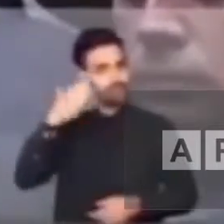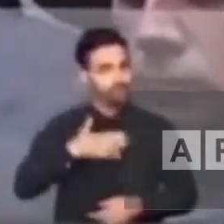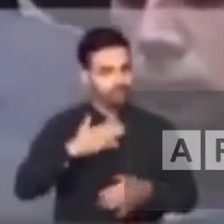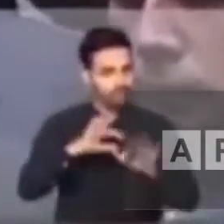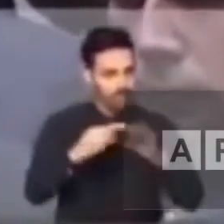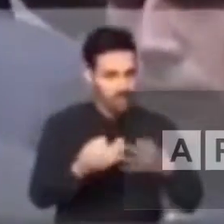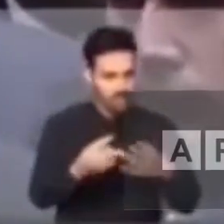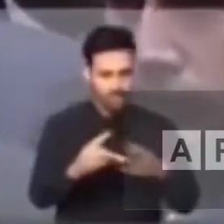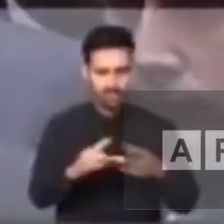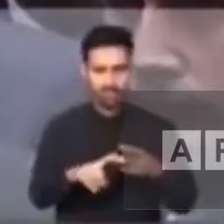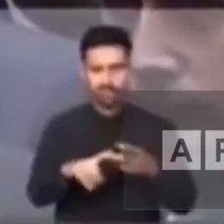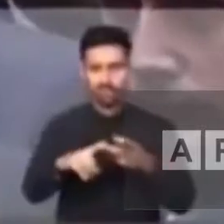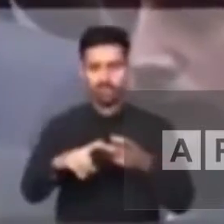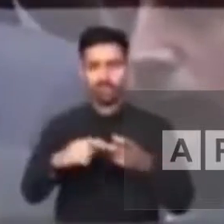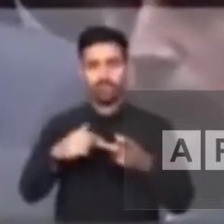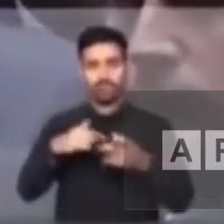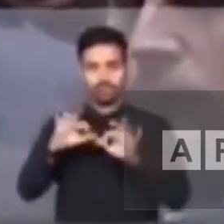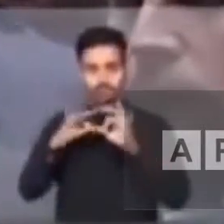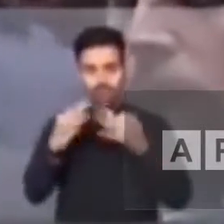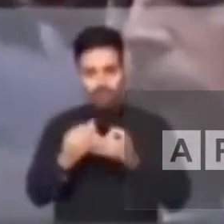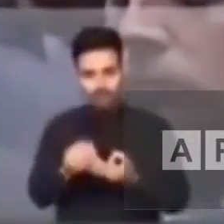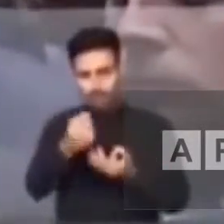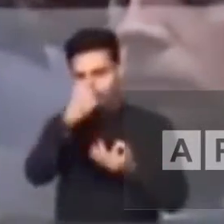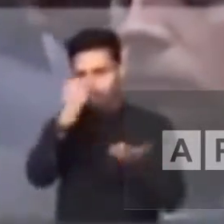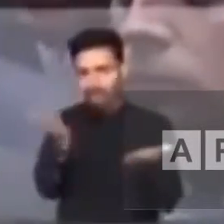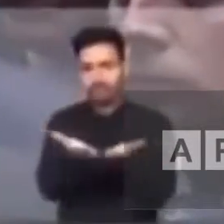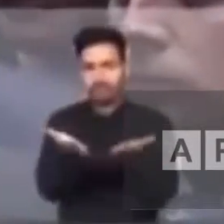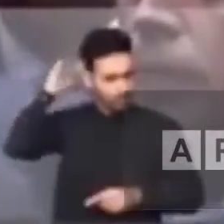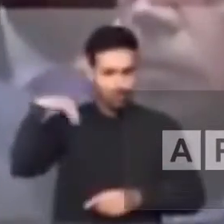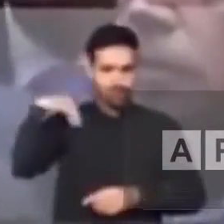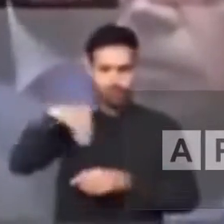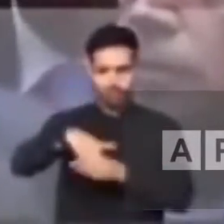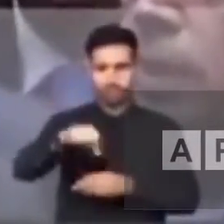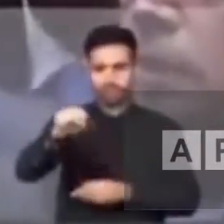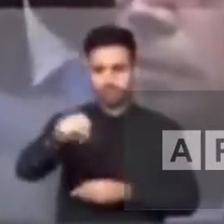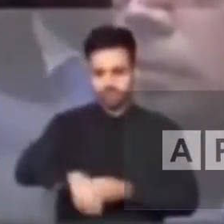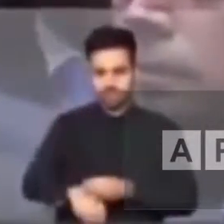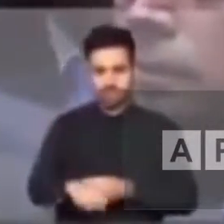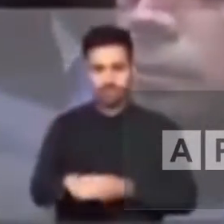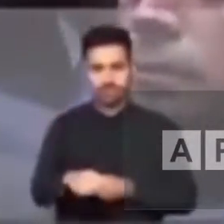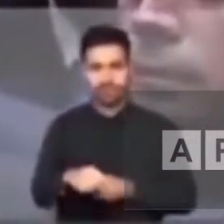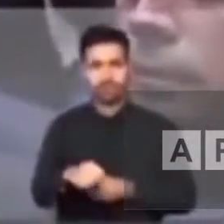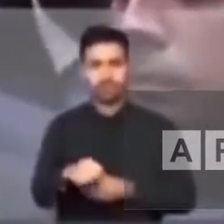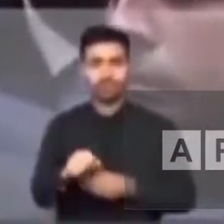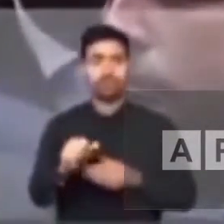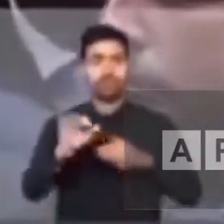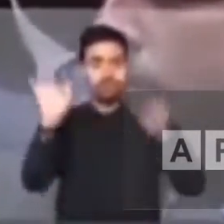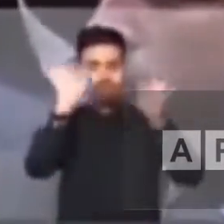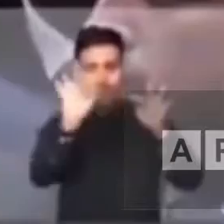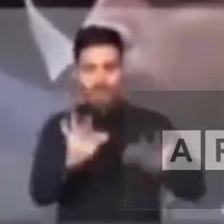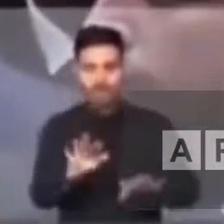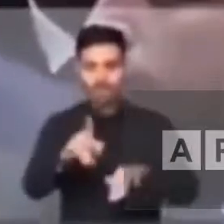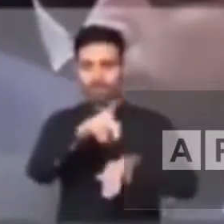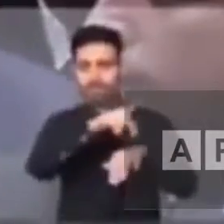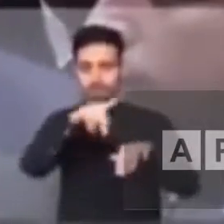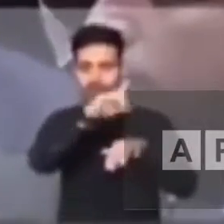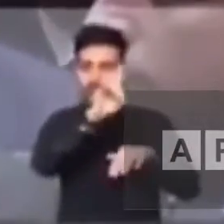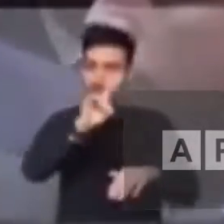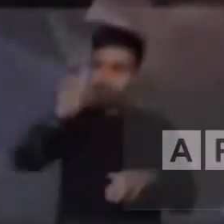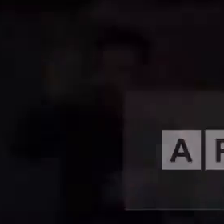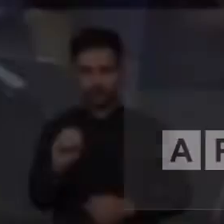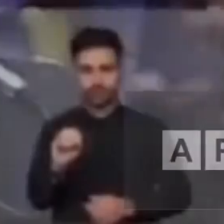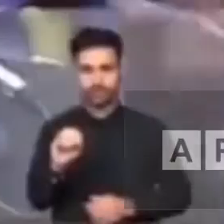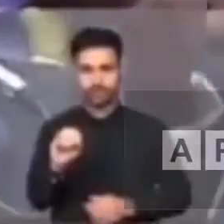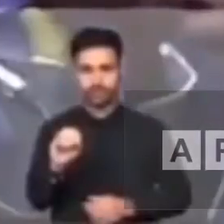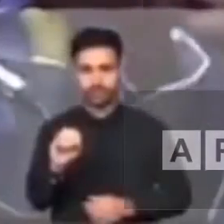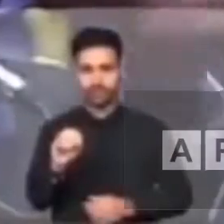Pela família quadrangular e evangélica em todo o Brasil. E feliz é a nação cujo Deus é o Senhor.